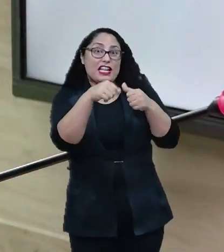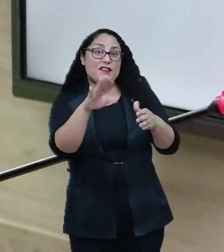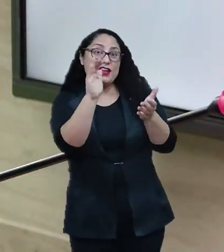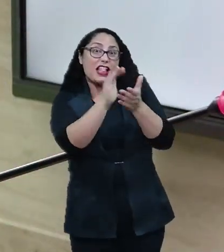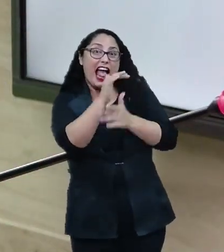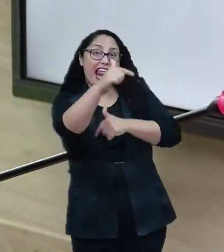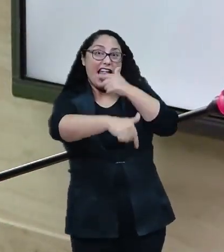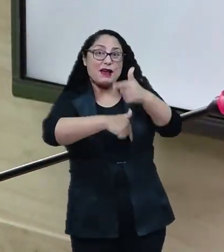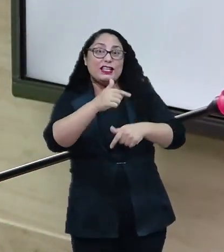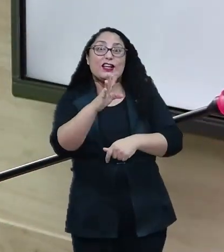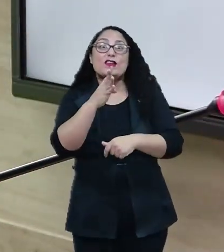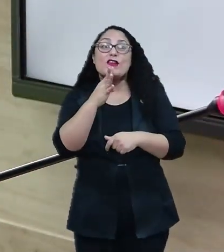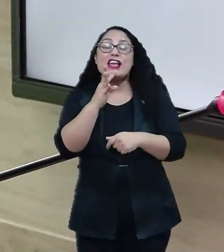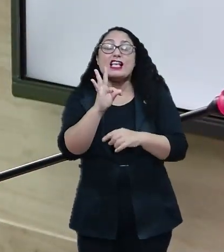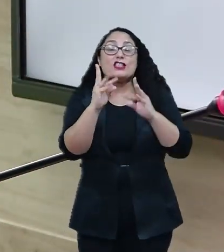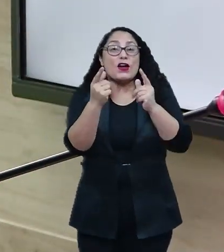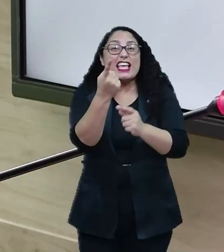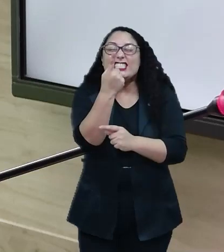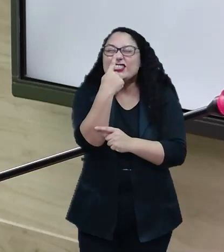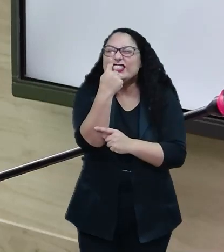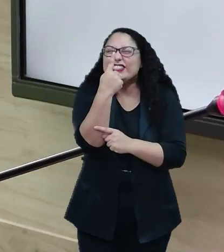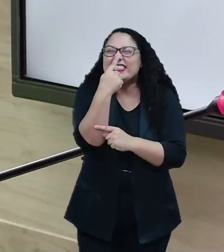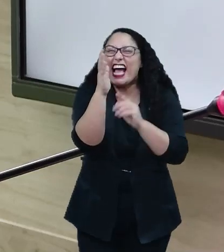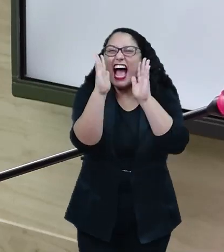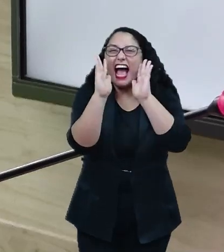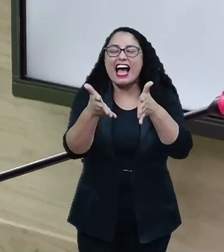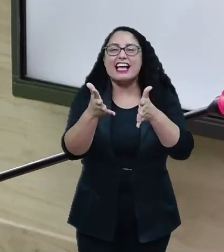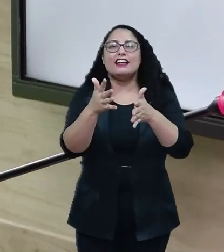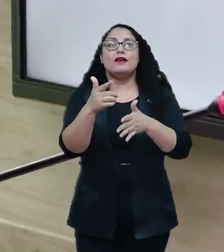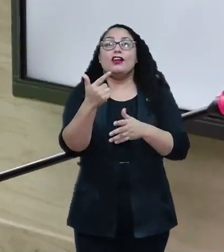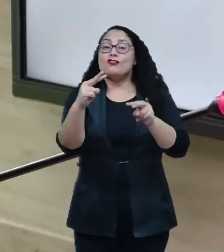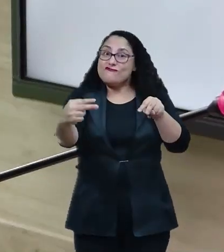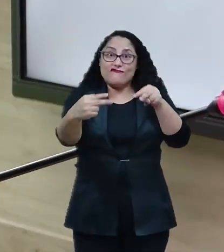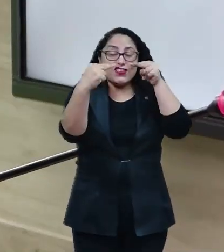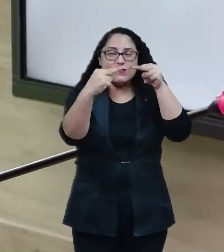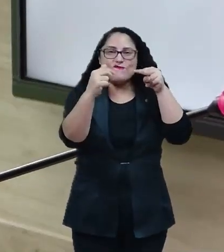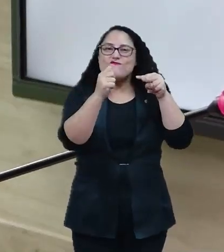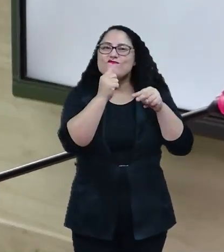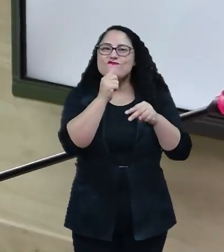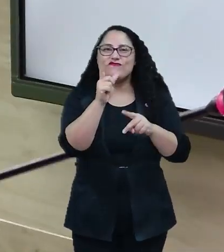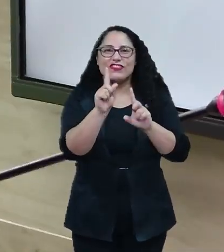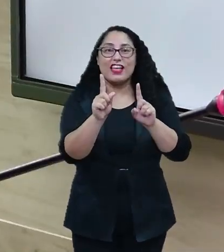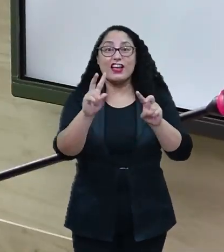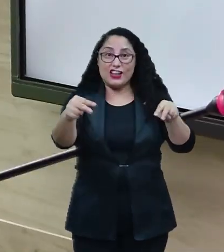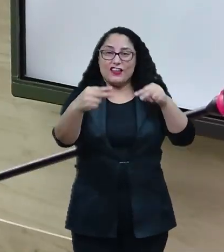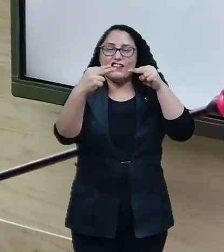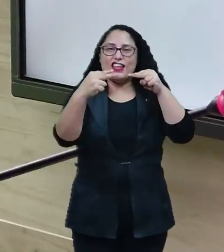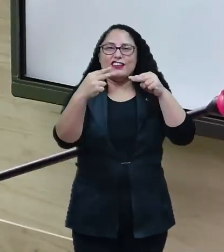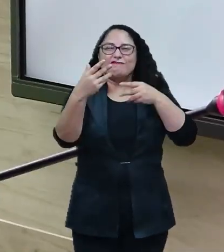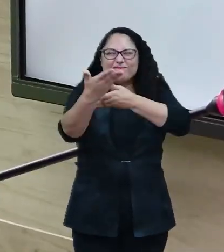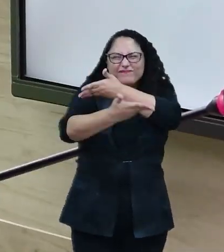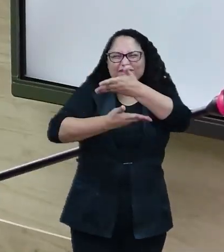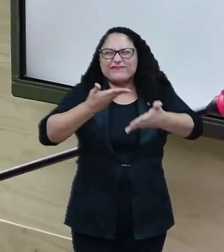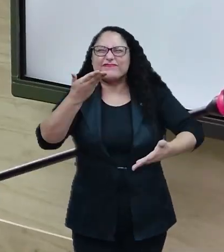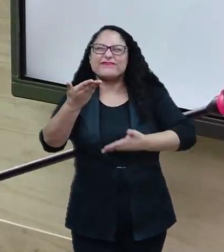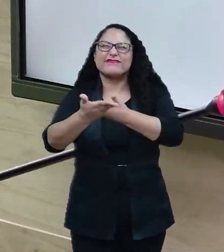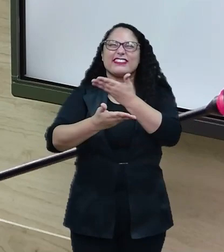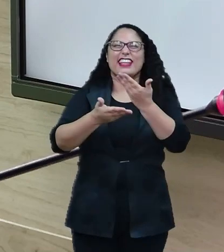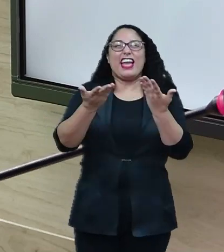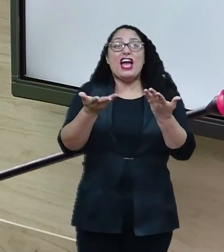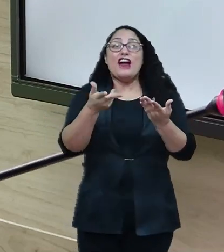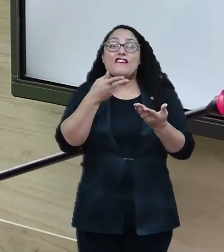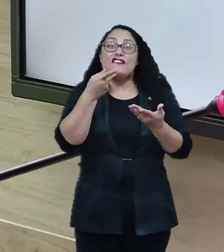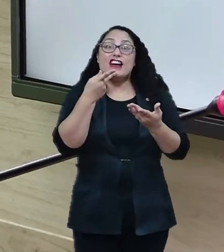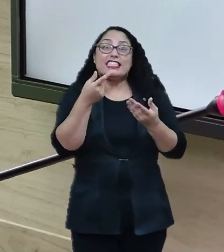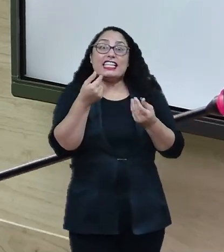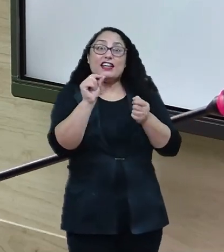tá trabalhando, a gente já conhece as intimidades assim, mas não tinha se visto. Então a gente se se viu, se confraternizou, e aí ela, peraí que eu vou te